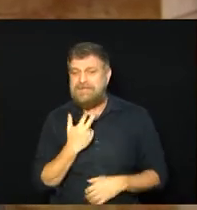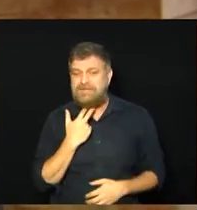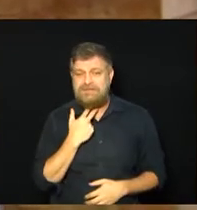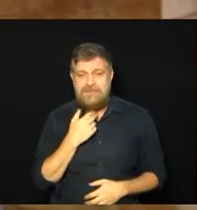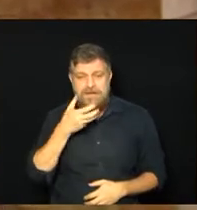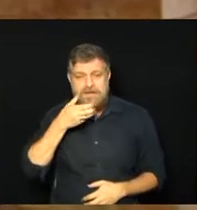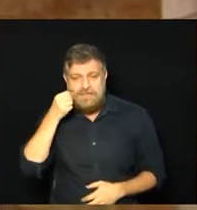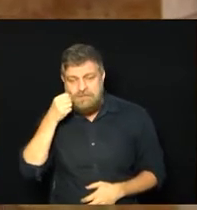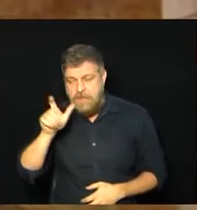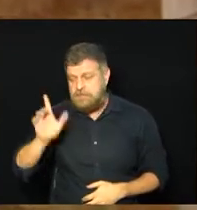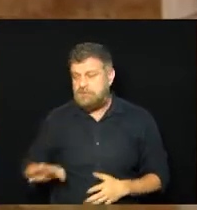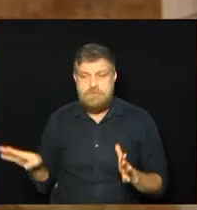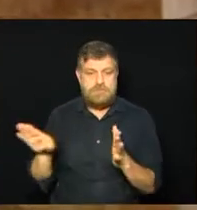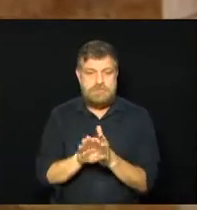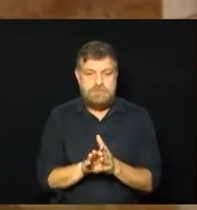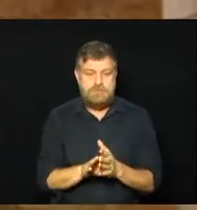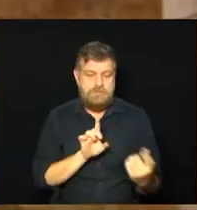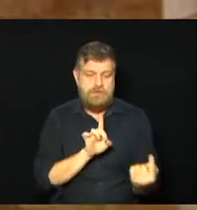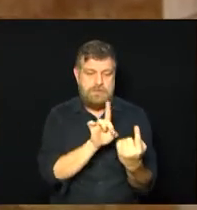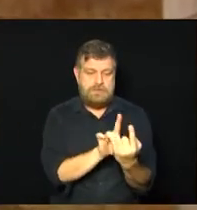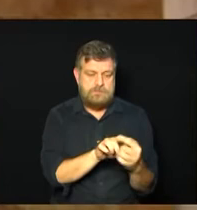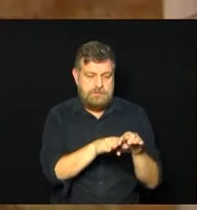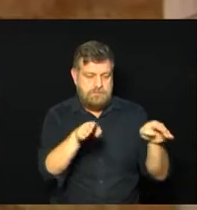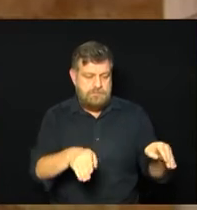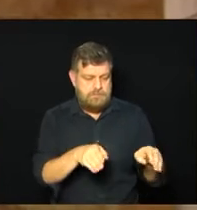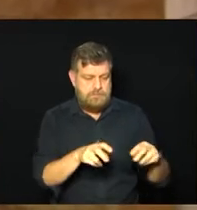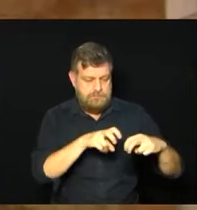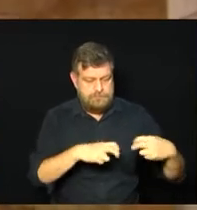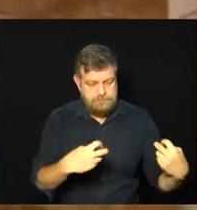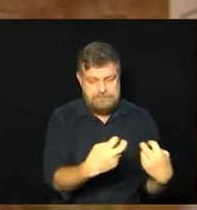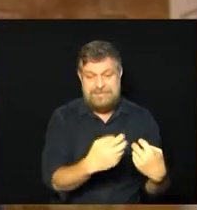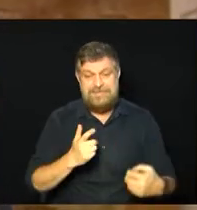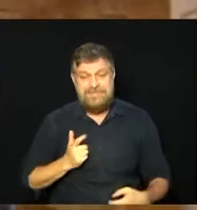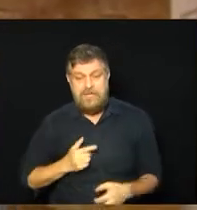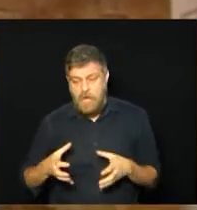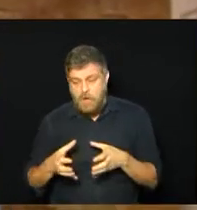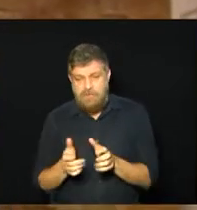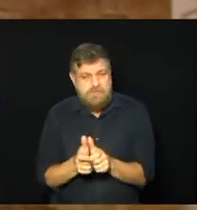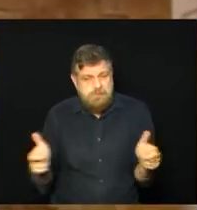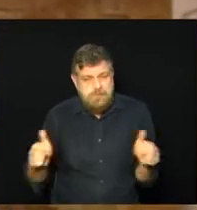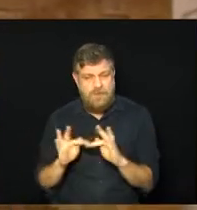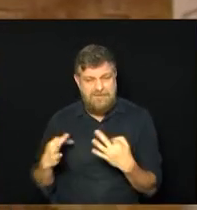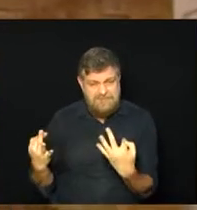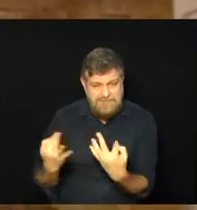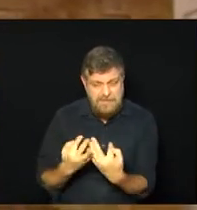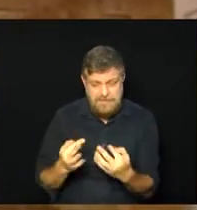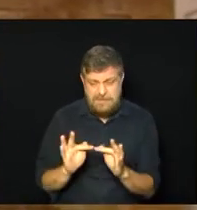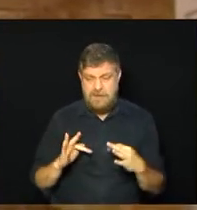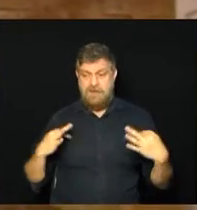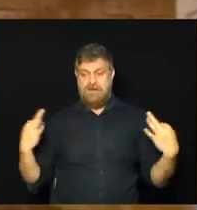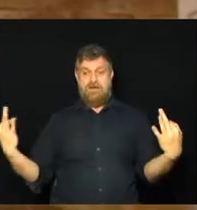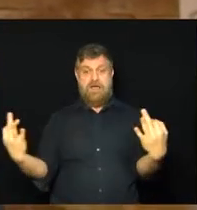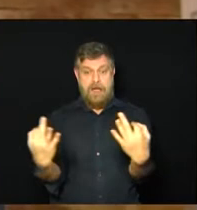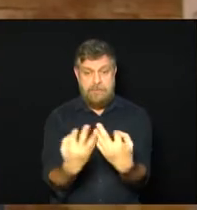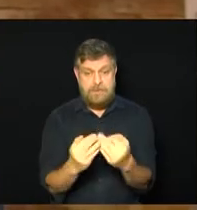chegar primeiro já é atendido, mas tem muitos estabelecimentos, principalmente se forem grupos grandes, famílias grandes, o recomendável